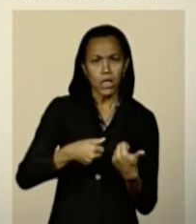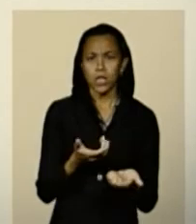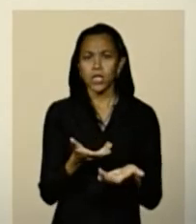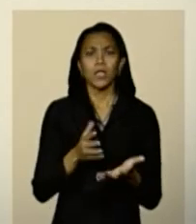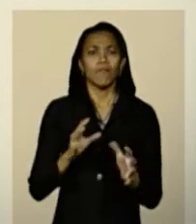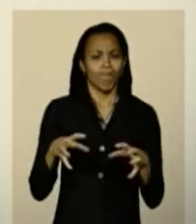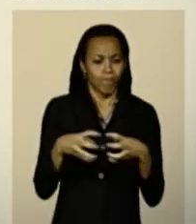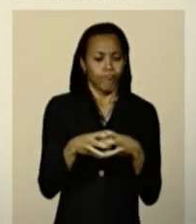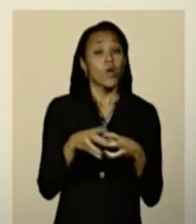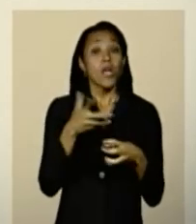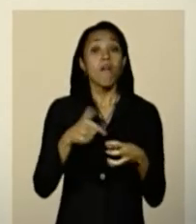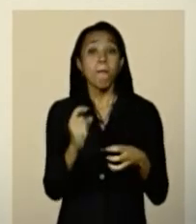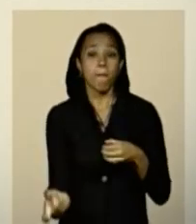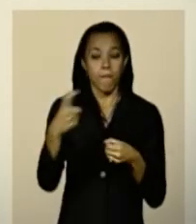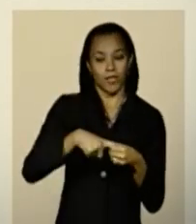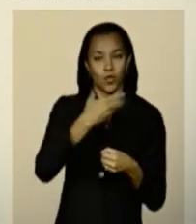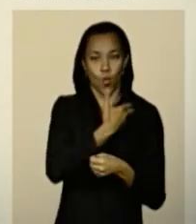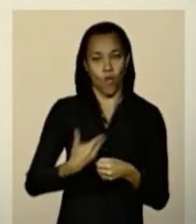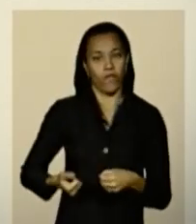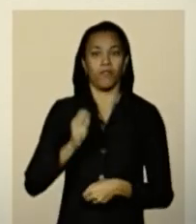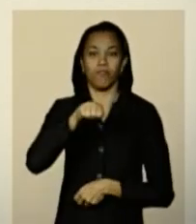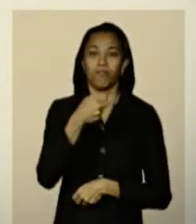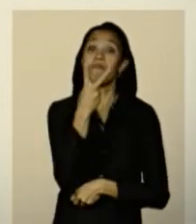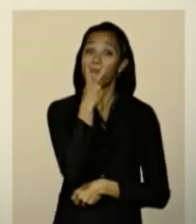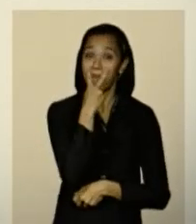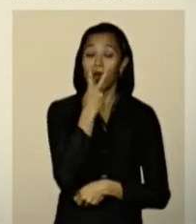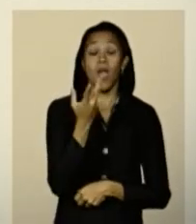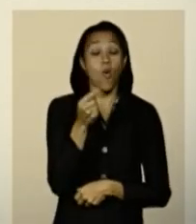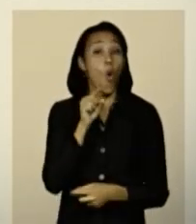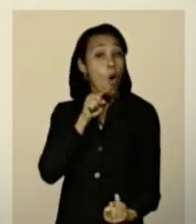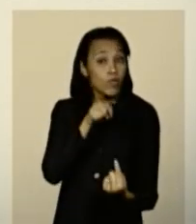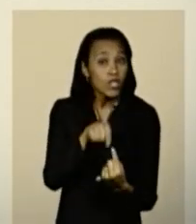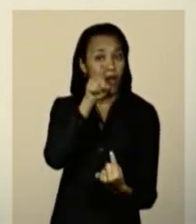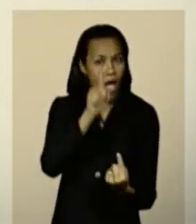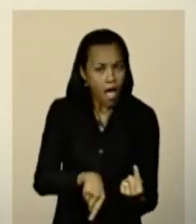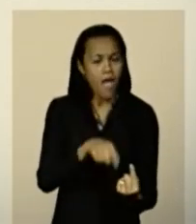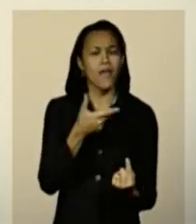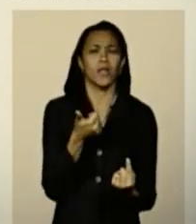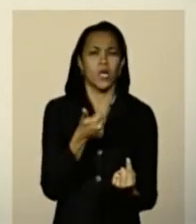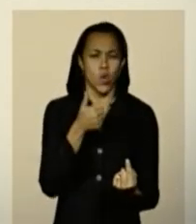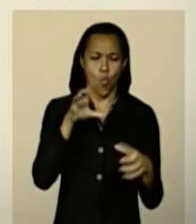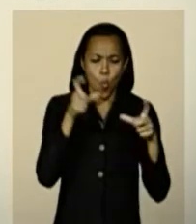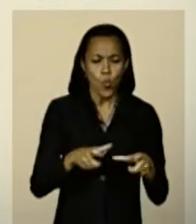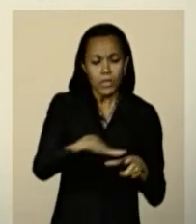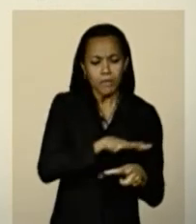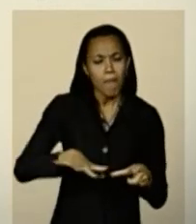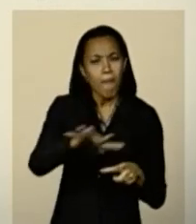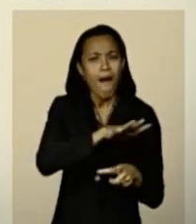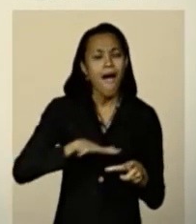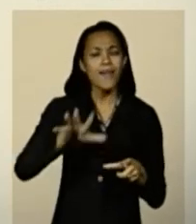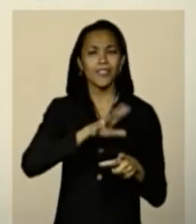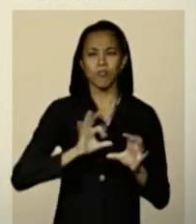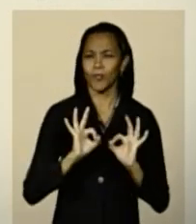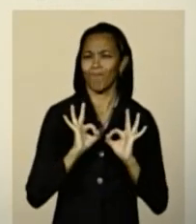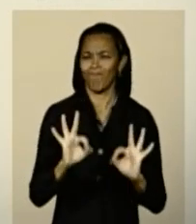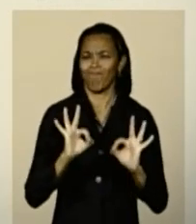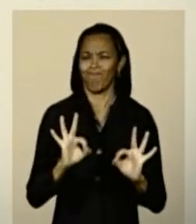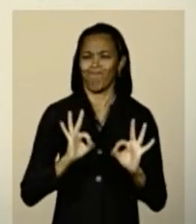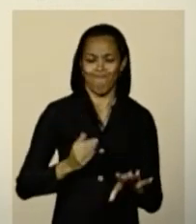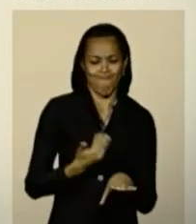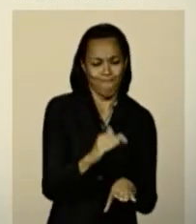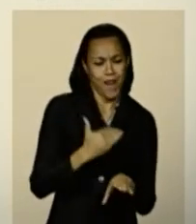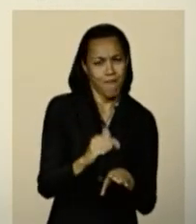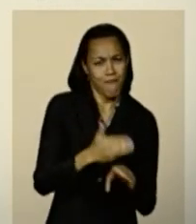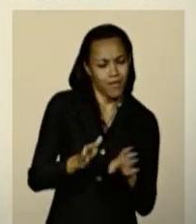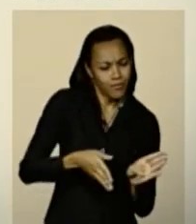numa parceria com o Governo do Espírito Santo o objetivo é torná-lo um espaço de excelência na formação